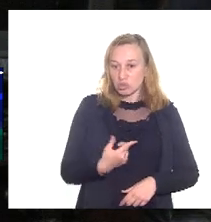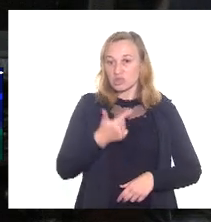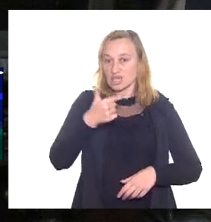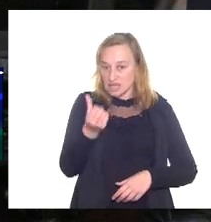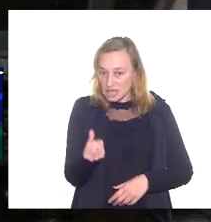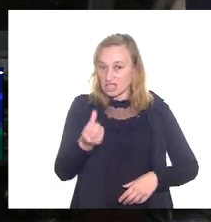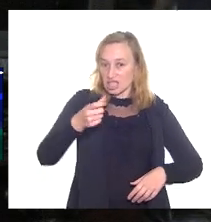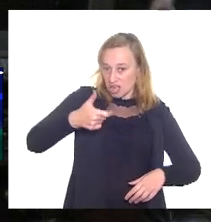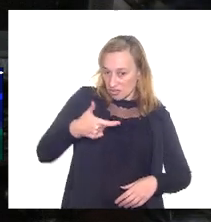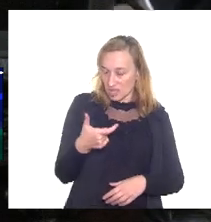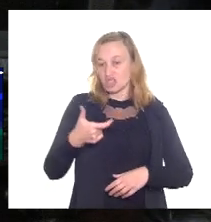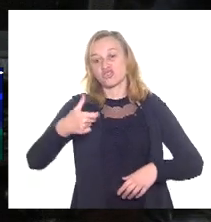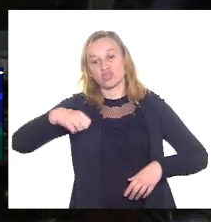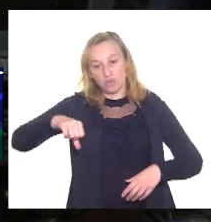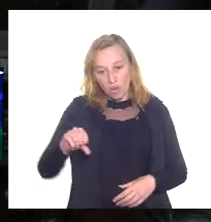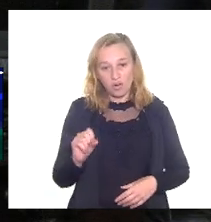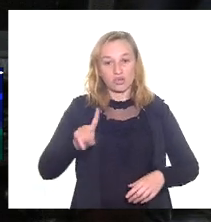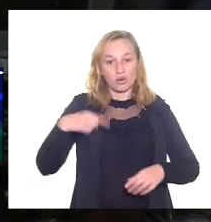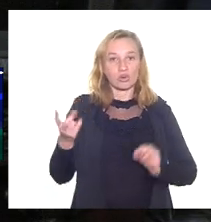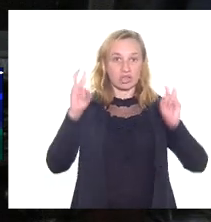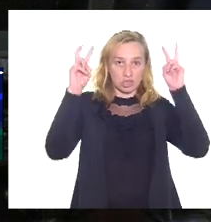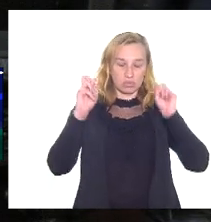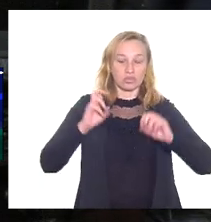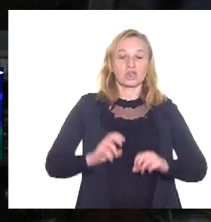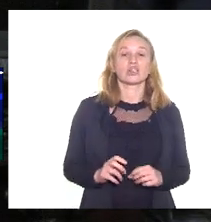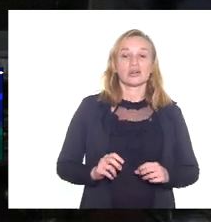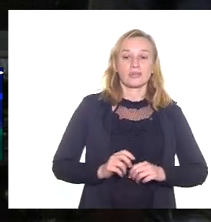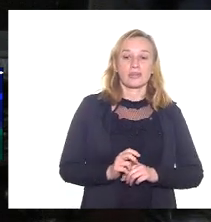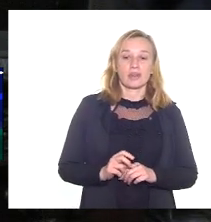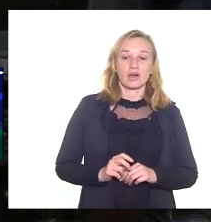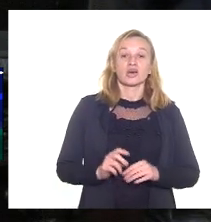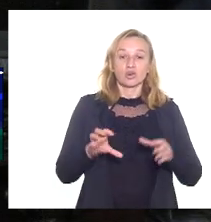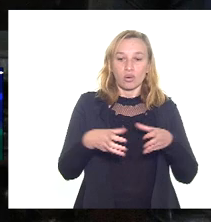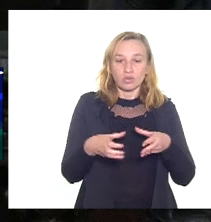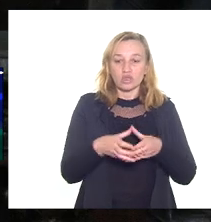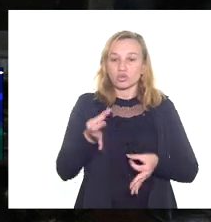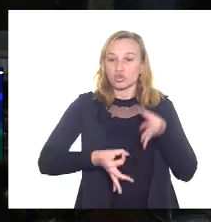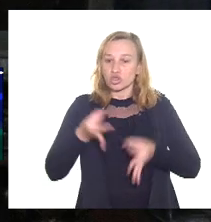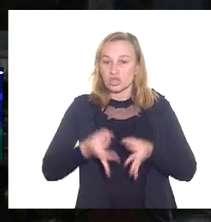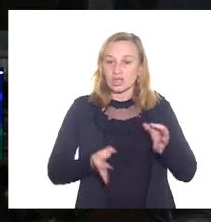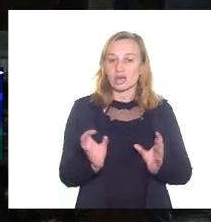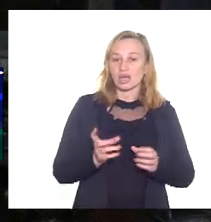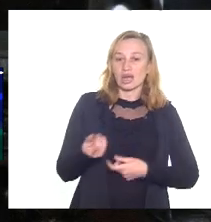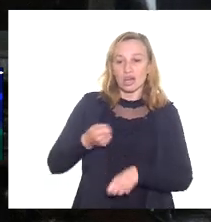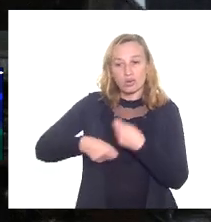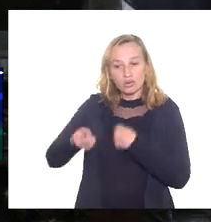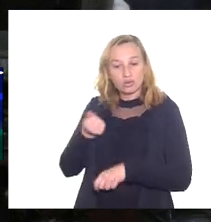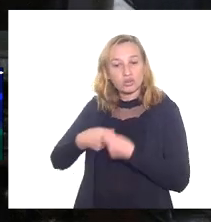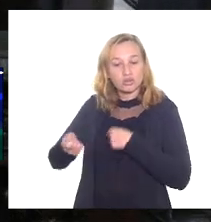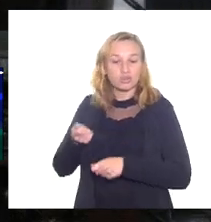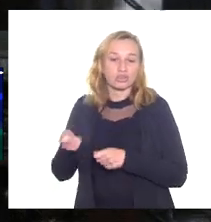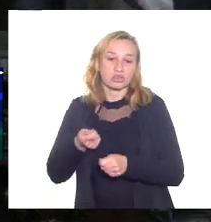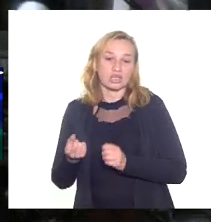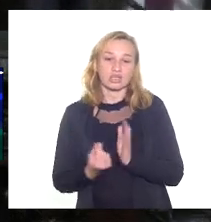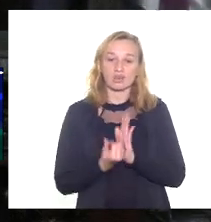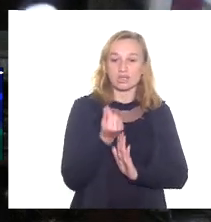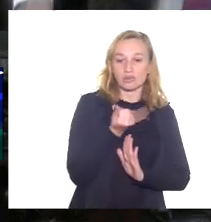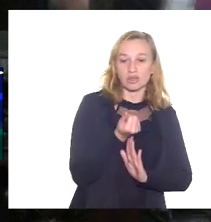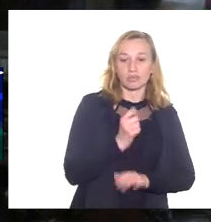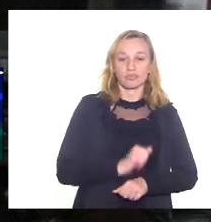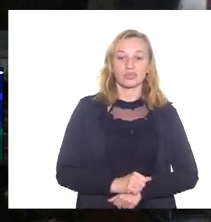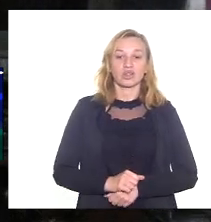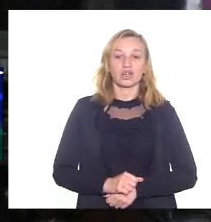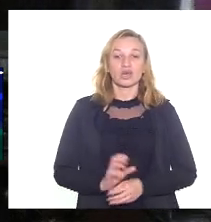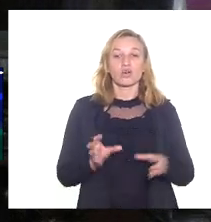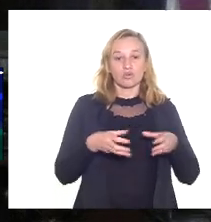7.629, de 9 de junho de 17, da outras providências. Pendente de pareceres das comissões de Constituição, Justiça, de Economia, Indústria e Comércio e de Orçamento. Para